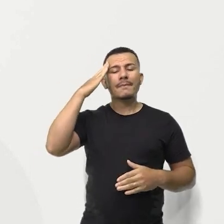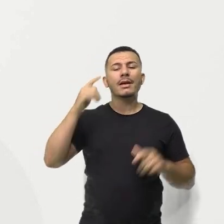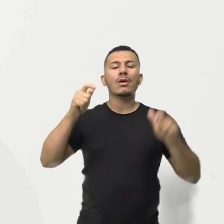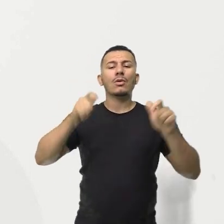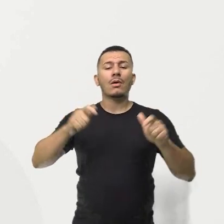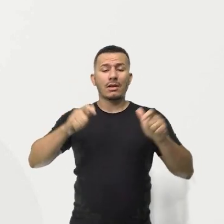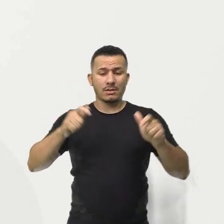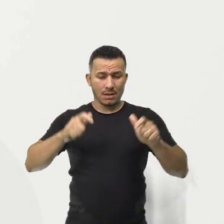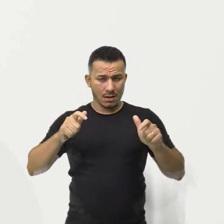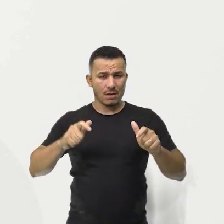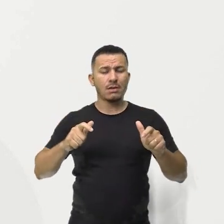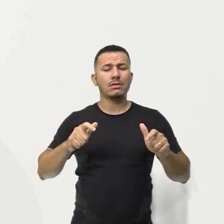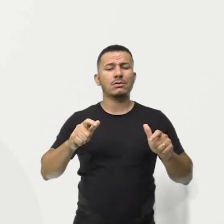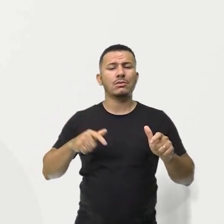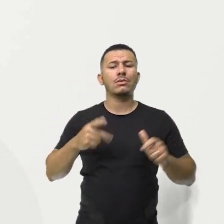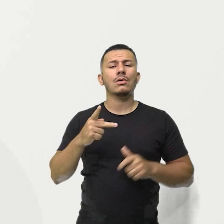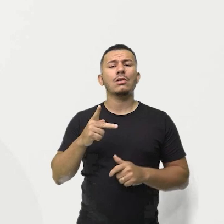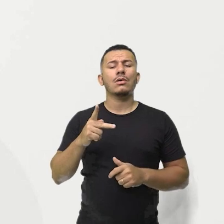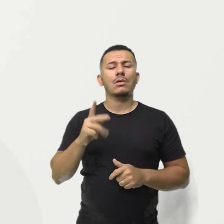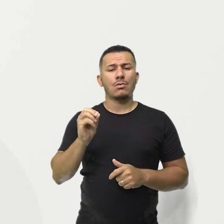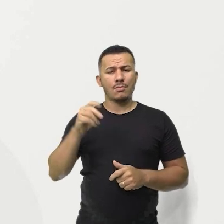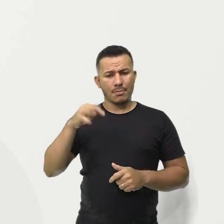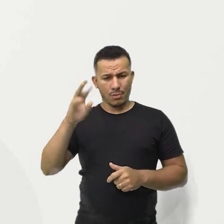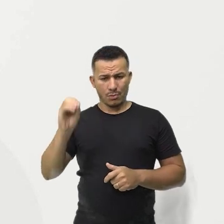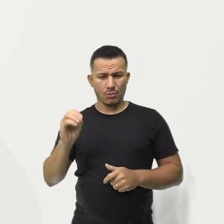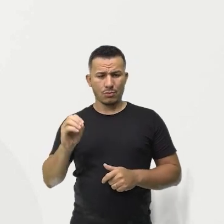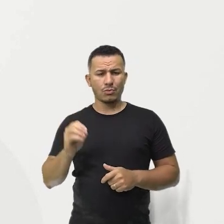Onde está localizado o ponto